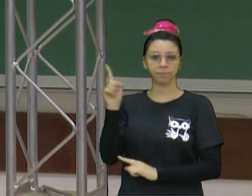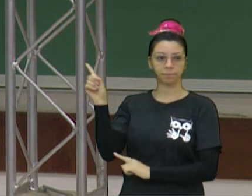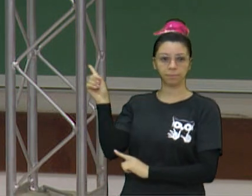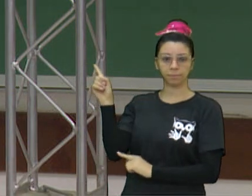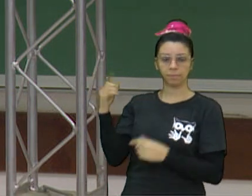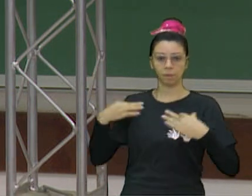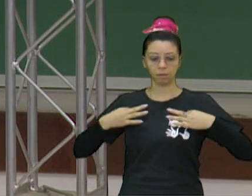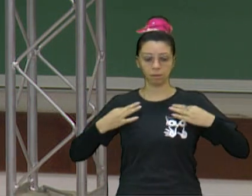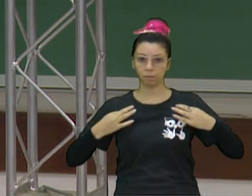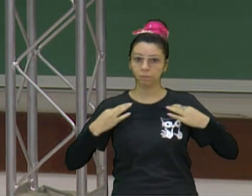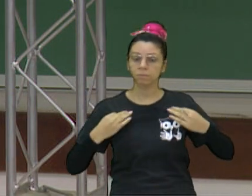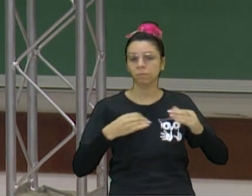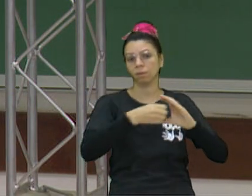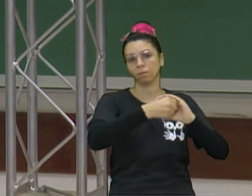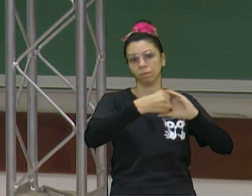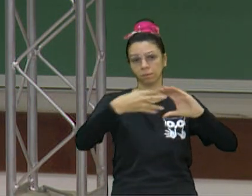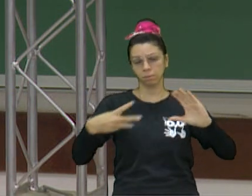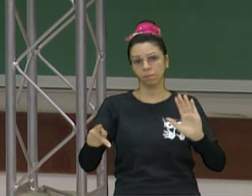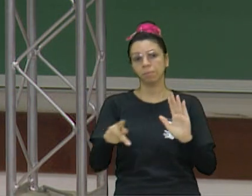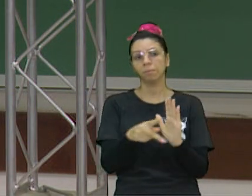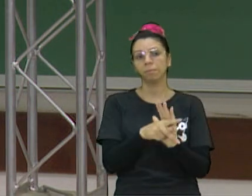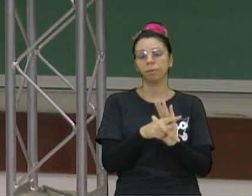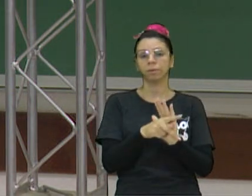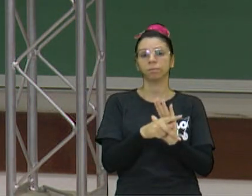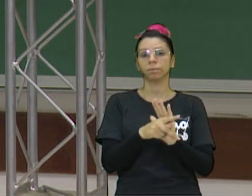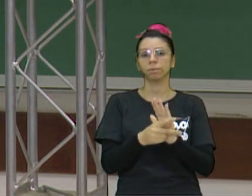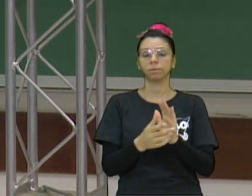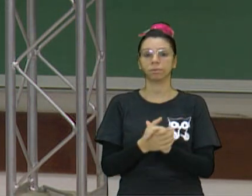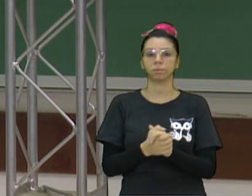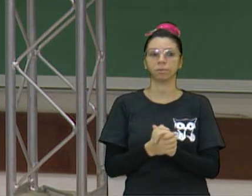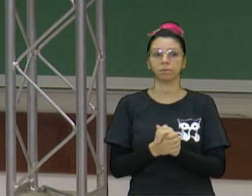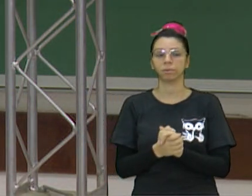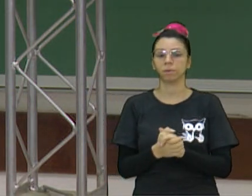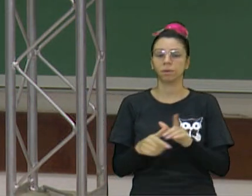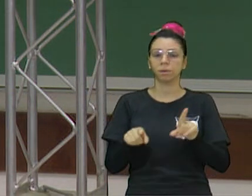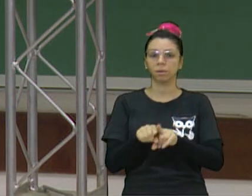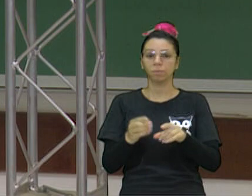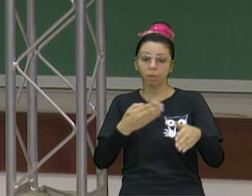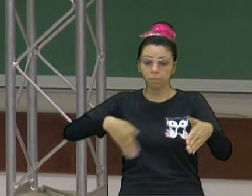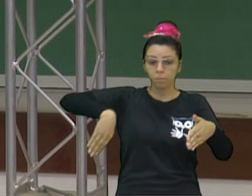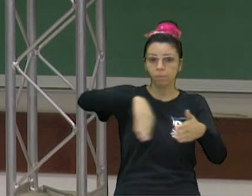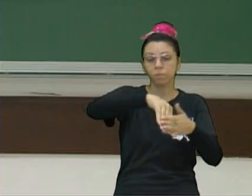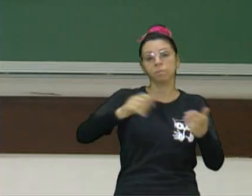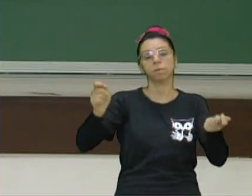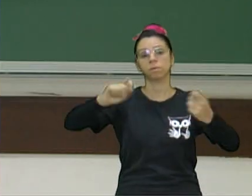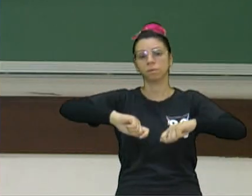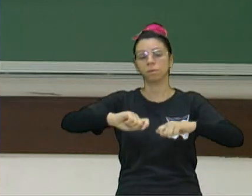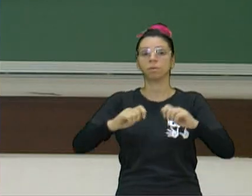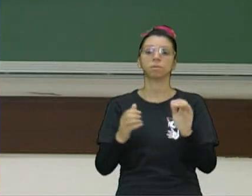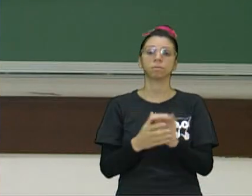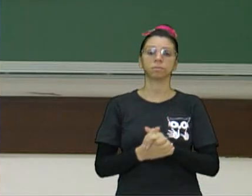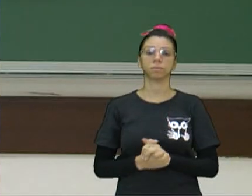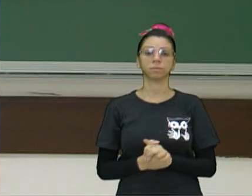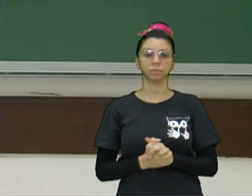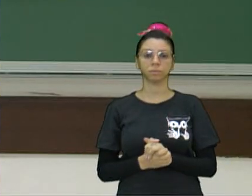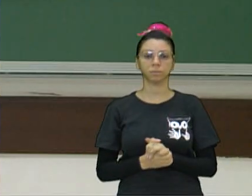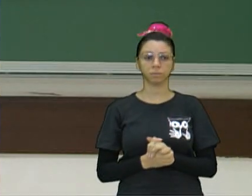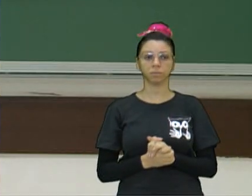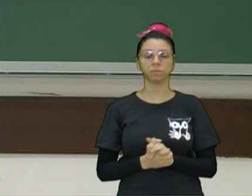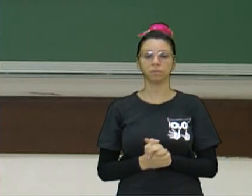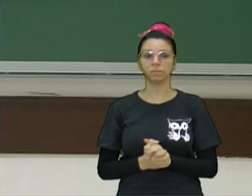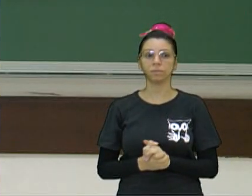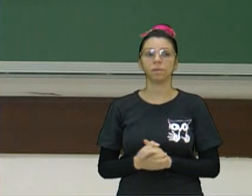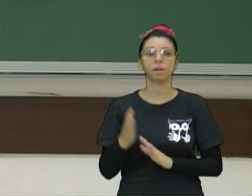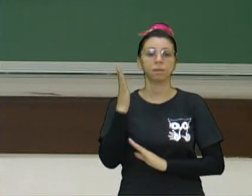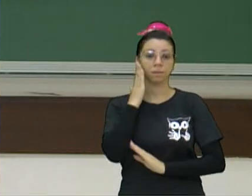vestimentas características, o espaço disputado e o chute presente. Então, para aqueles que já